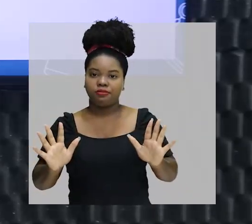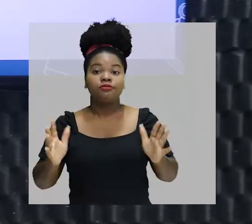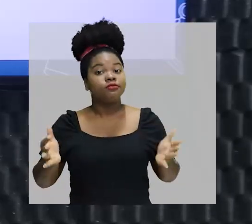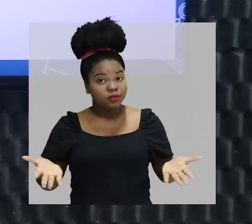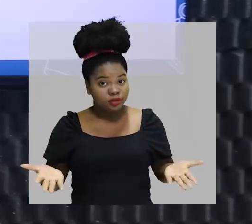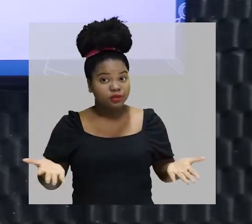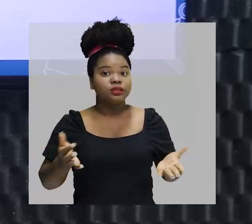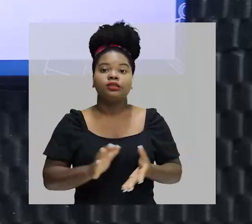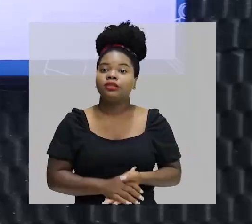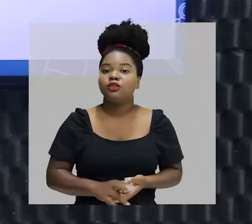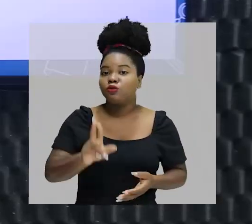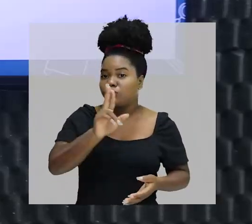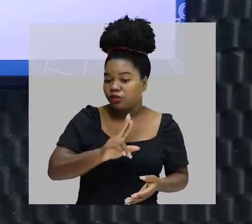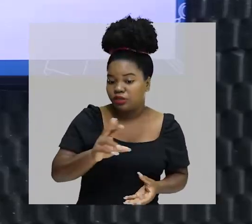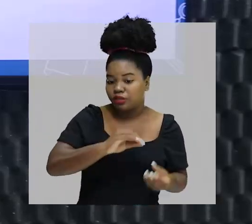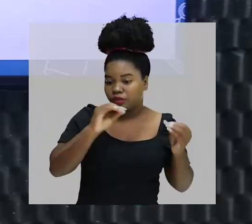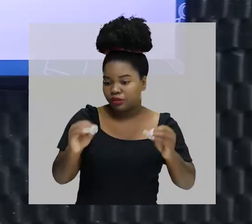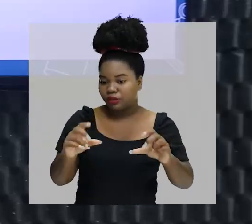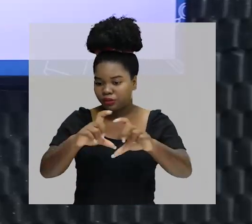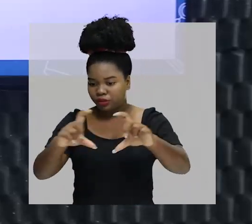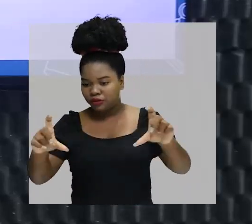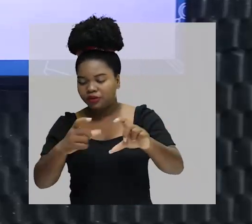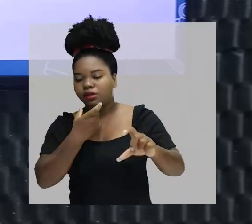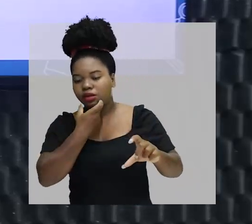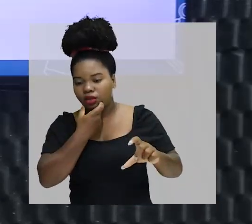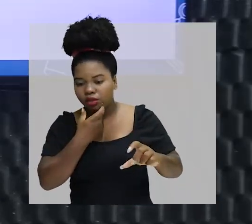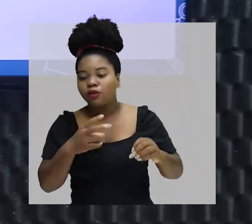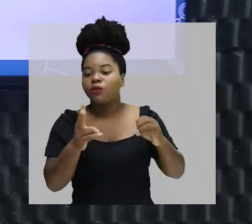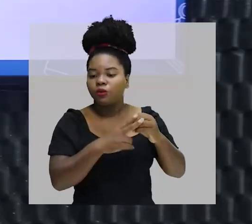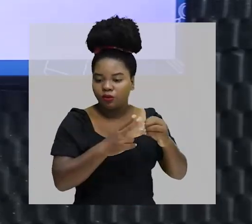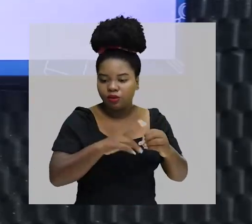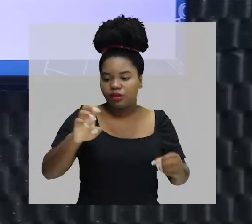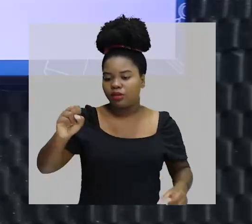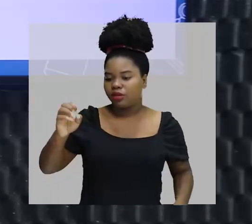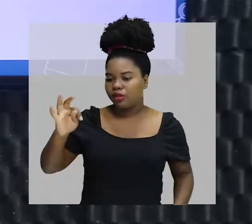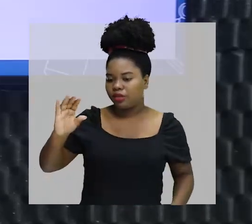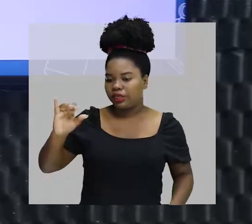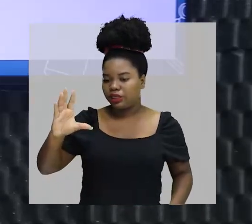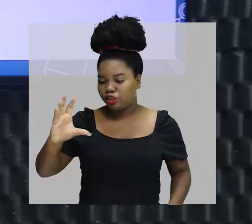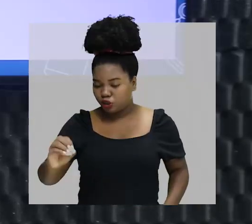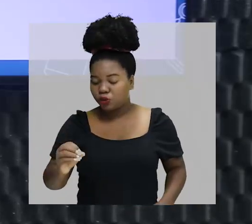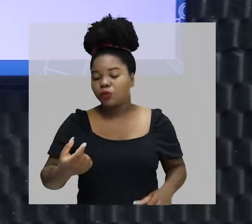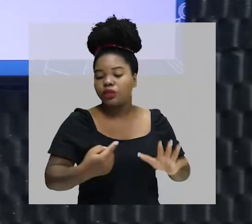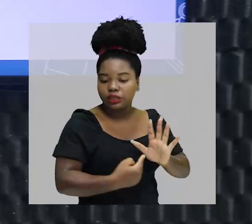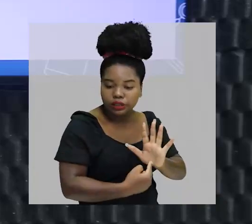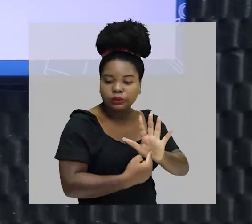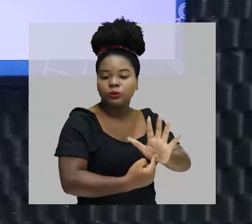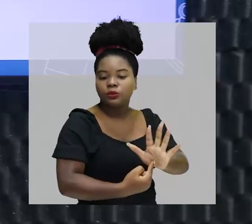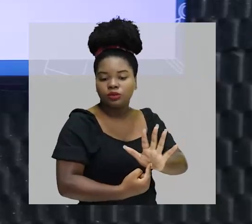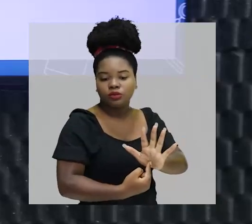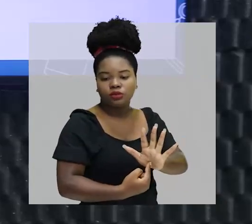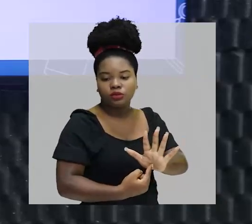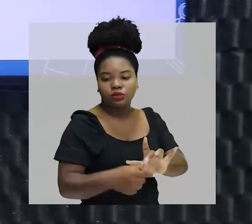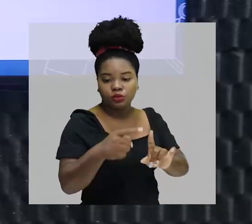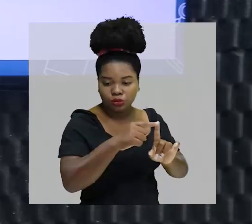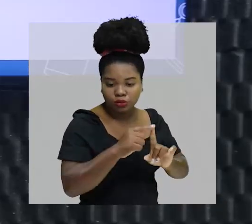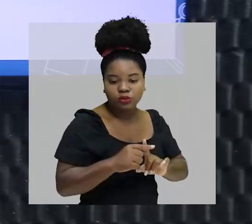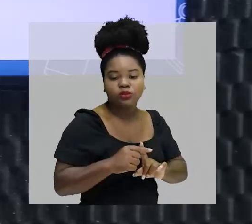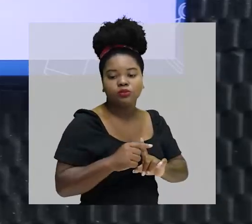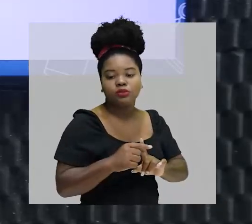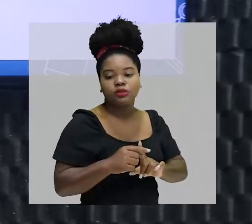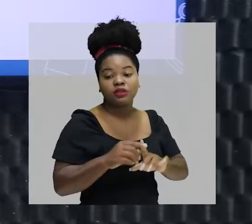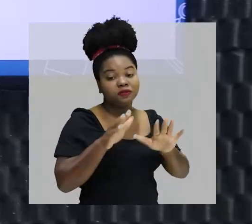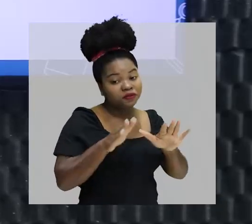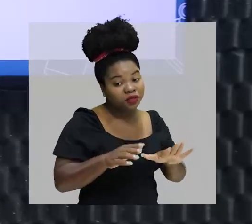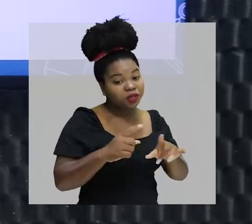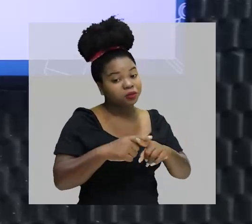é algo que nós utilizamos dentro da língua inglesa como verbos estáticos. Eles demonstram situações permanentes. Por